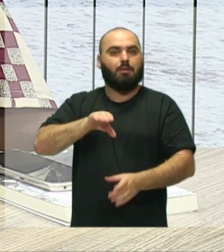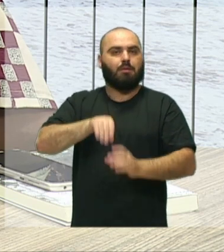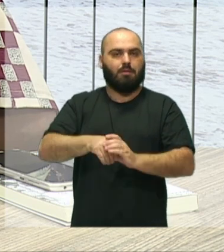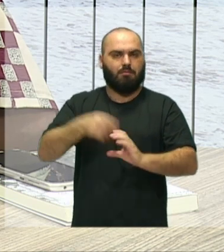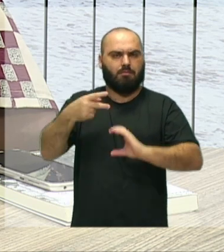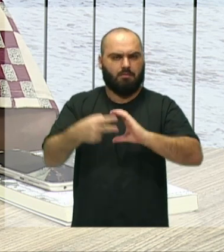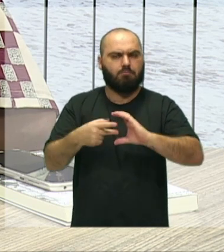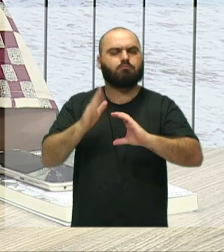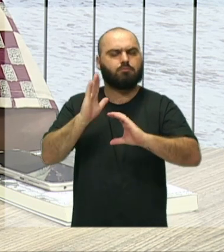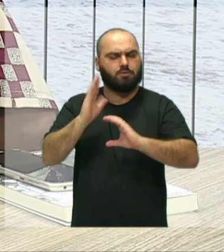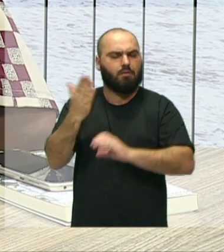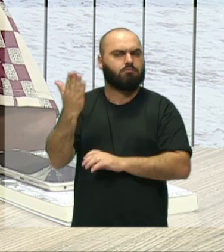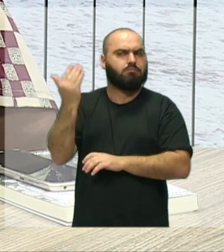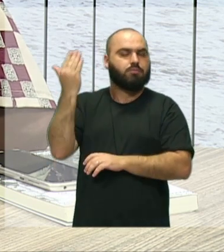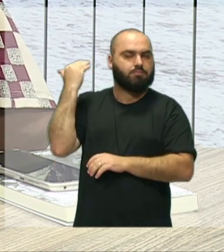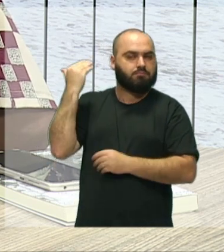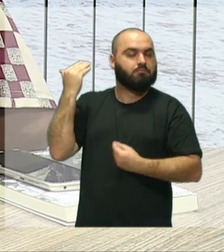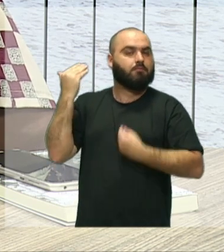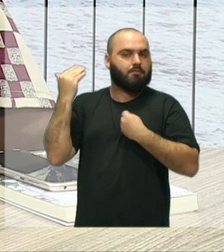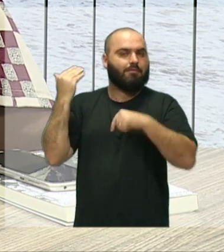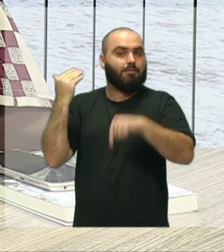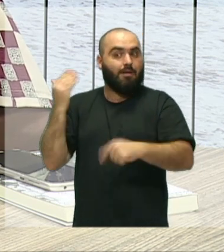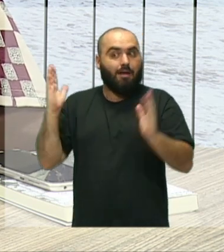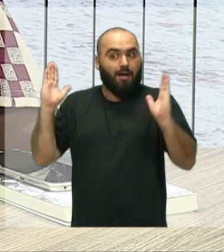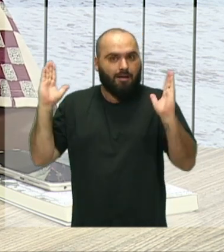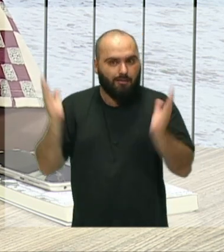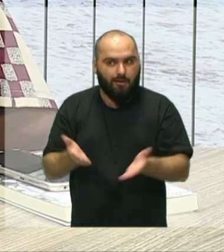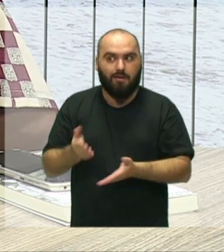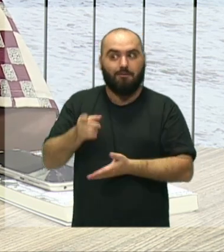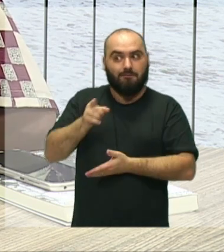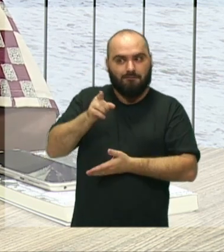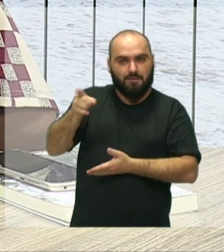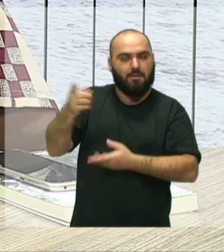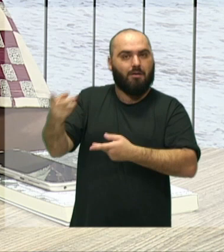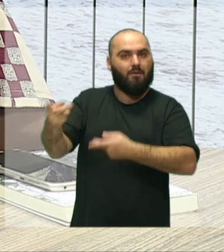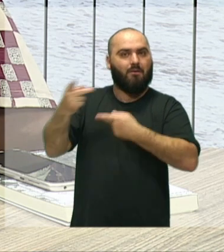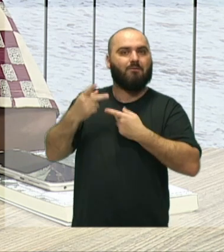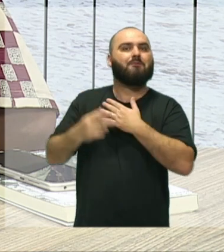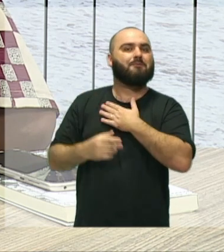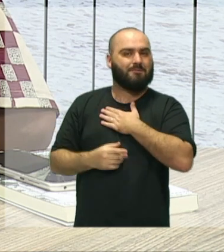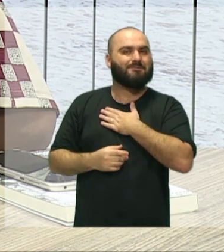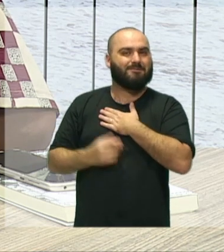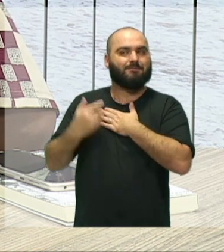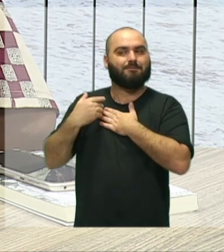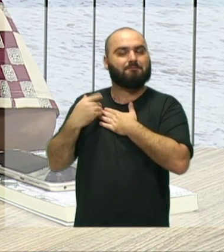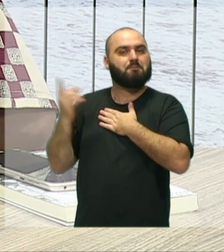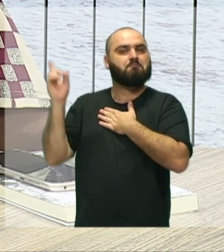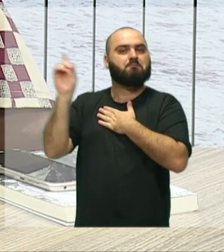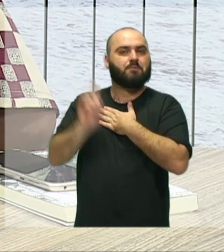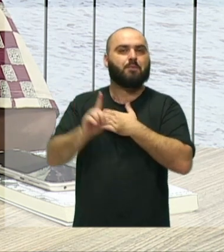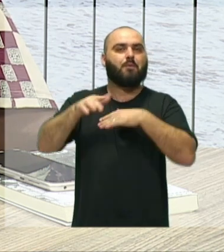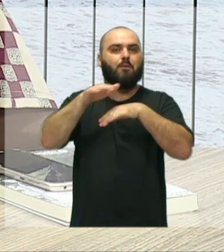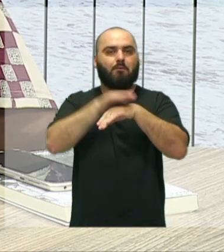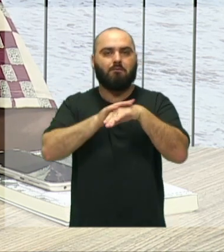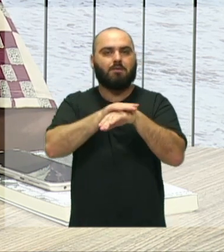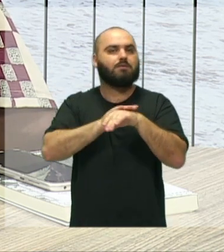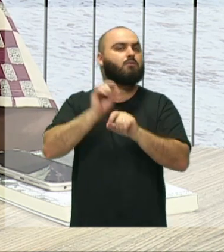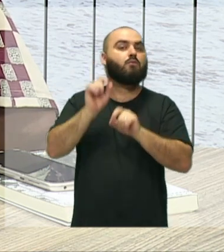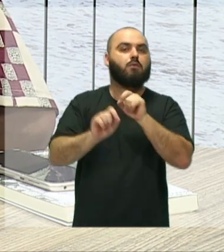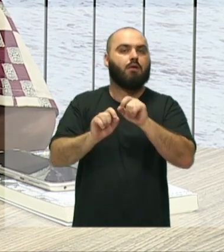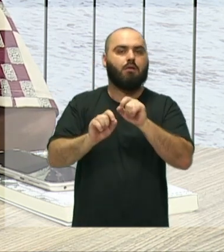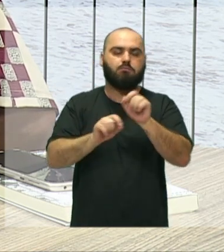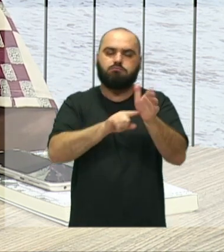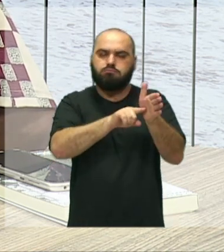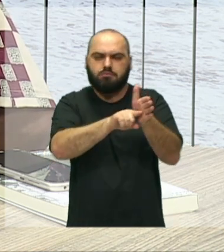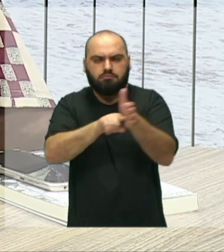aqui em outras ocasiões e agora, a seu convite, a gente está aqui para conversar um pouco sobre as nossas pesquisas